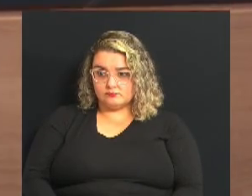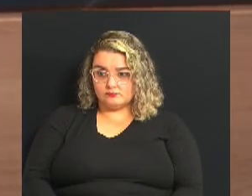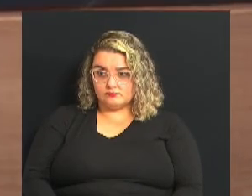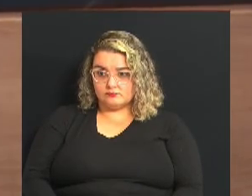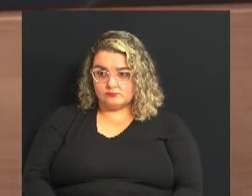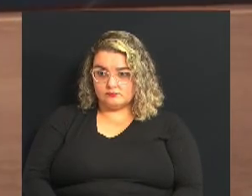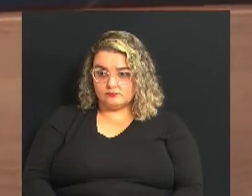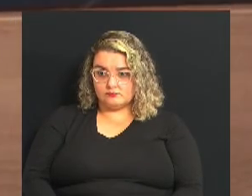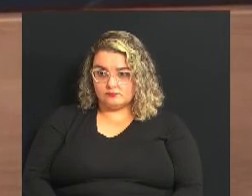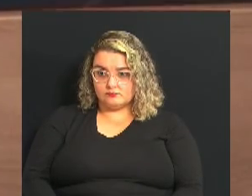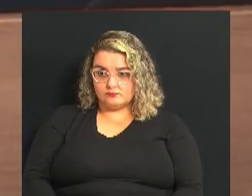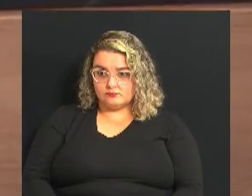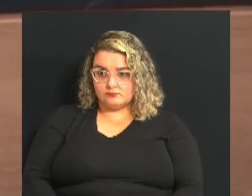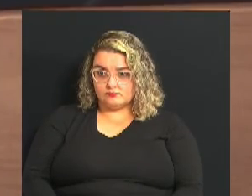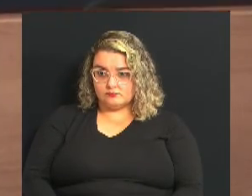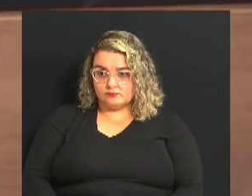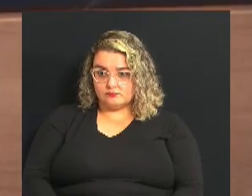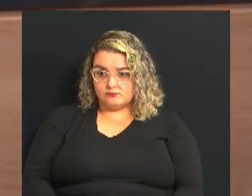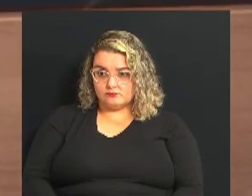sugeri já.